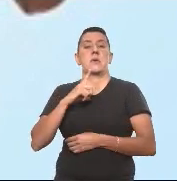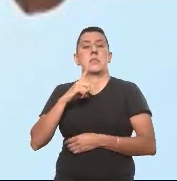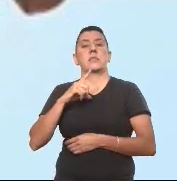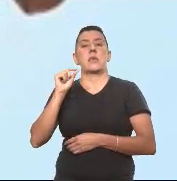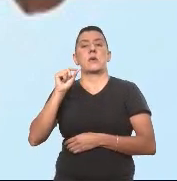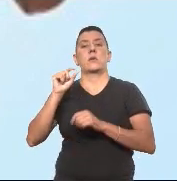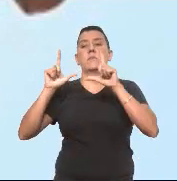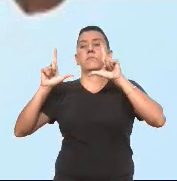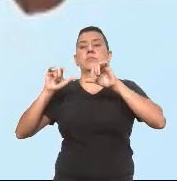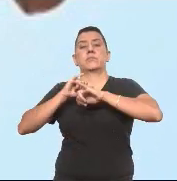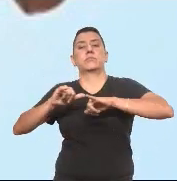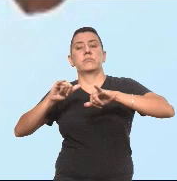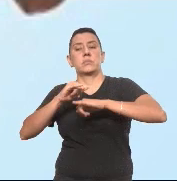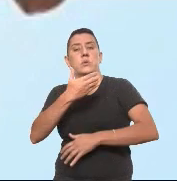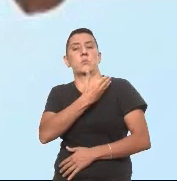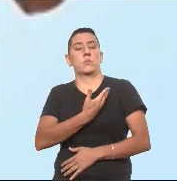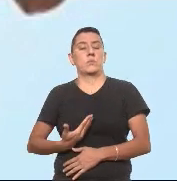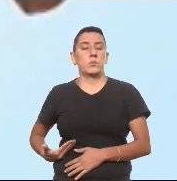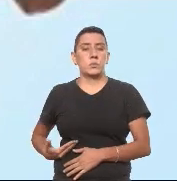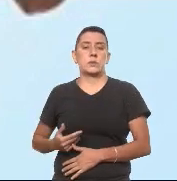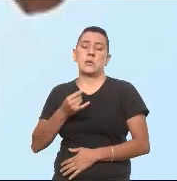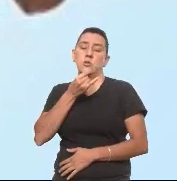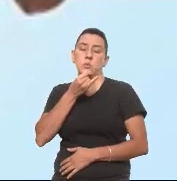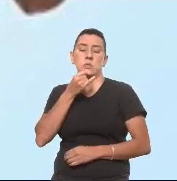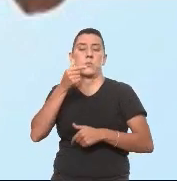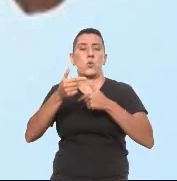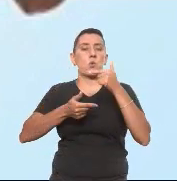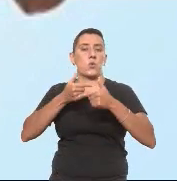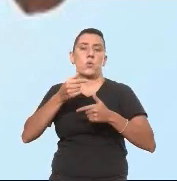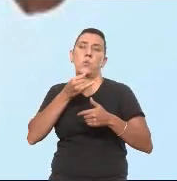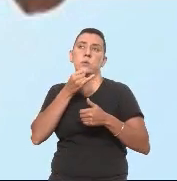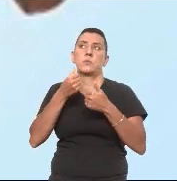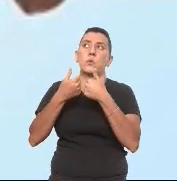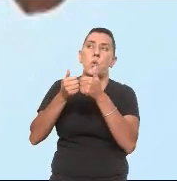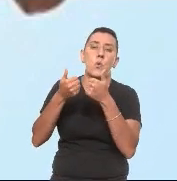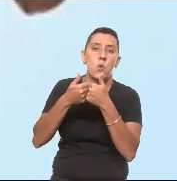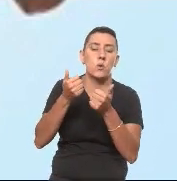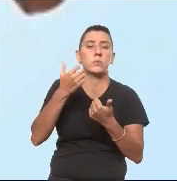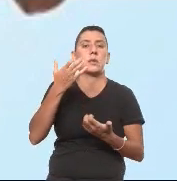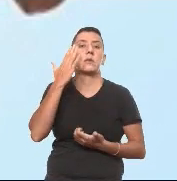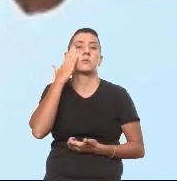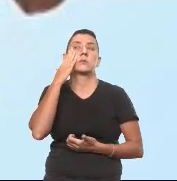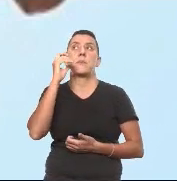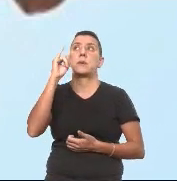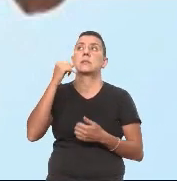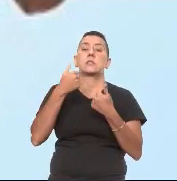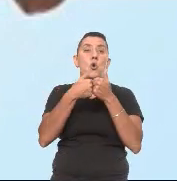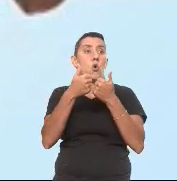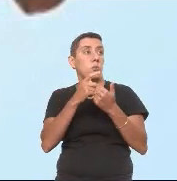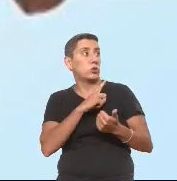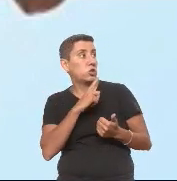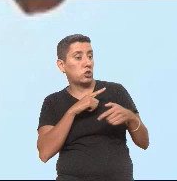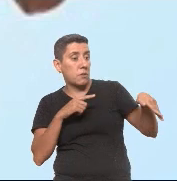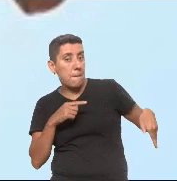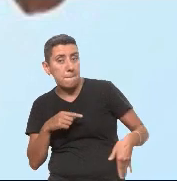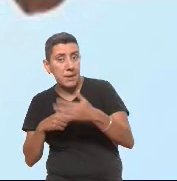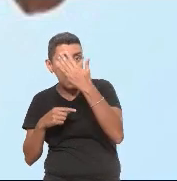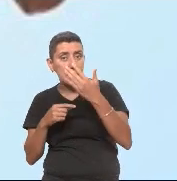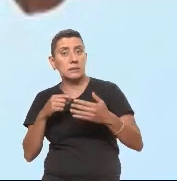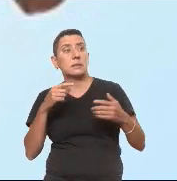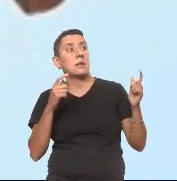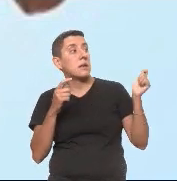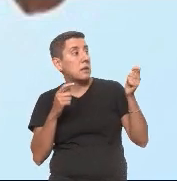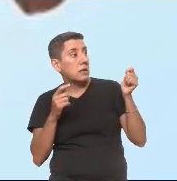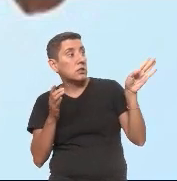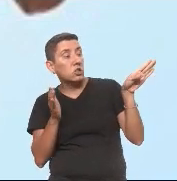e informação do próprio município como por exemplo serviços de transporte público saber se o meu ônibus está chegando ou não aonde ele está